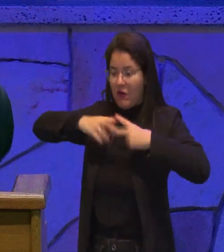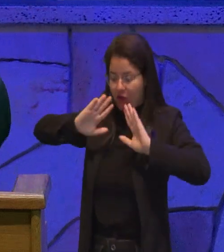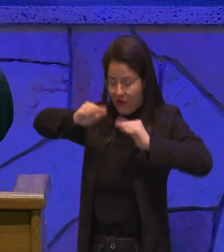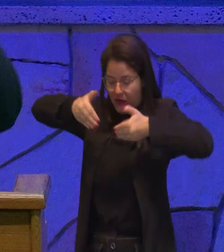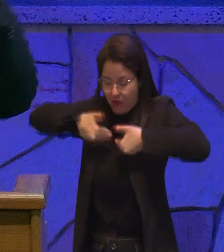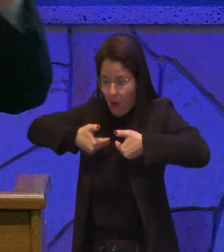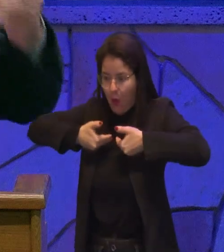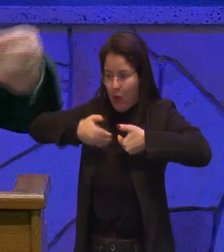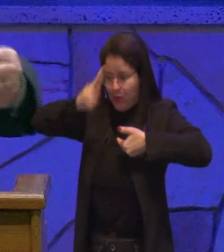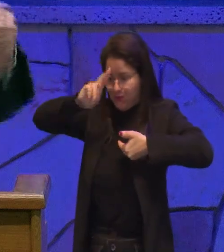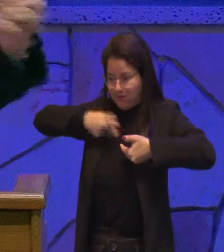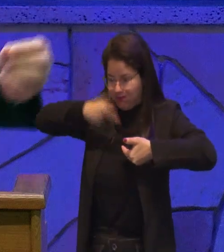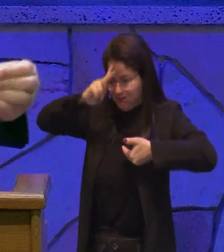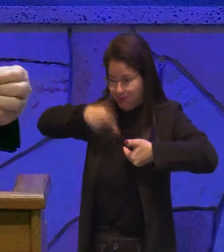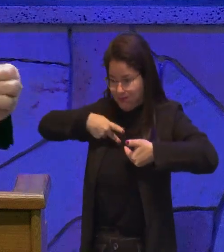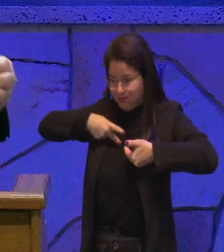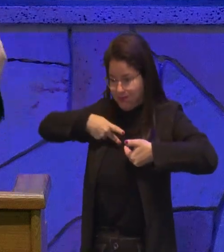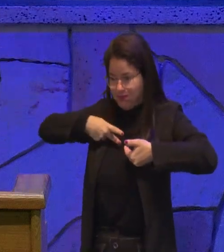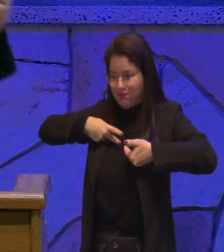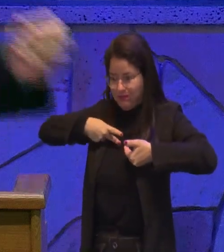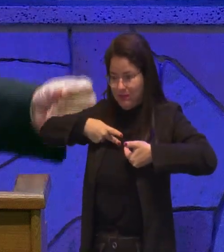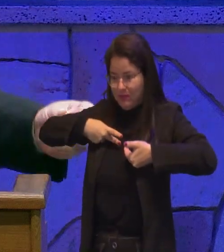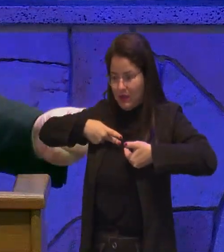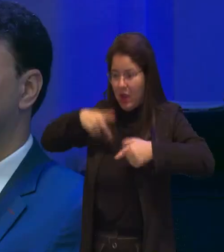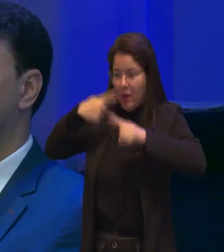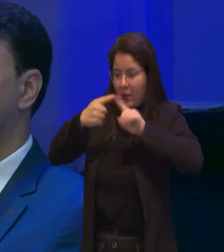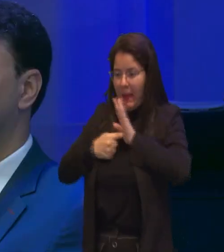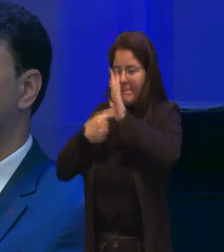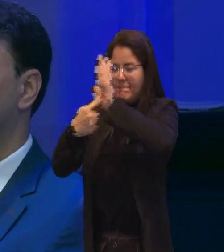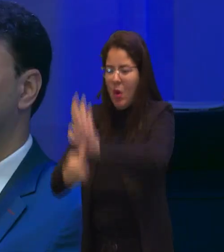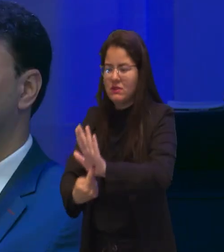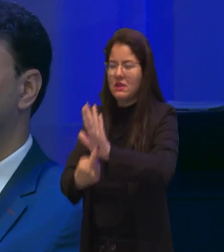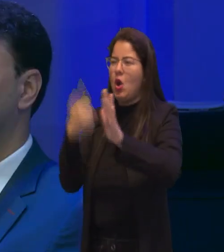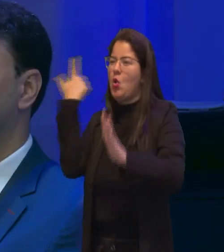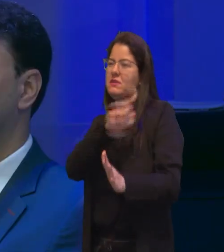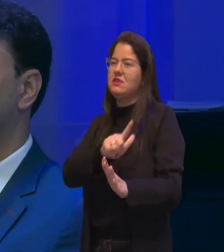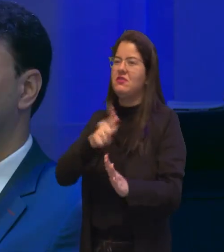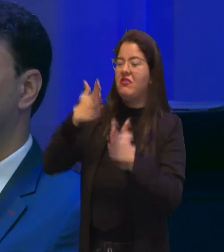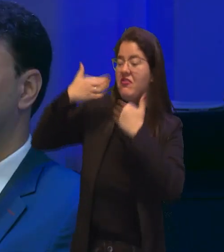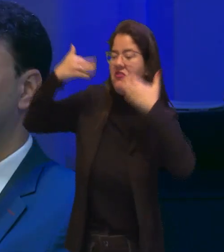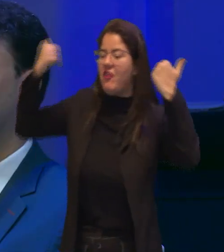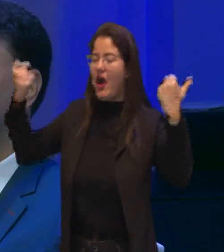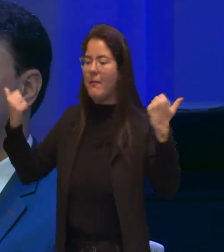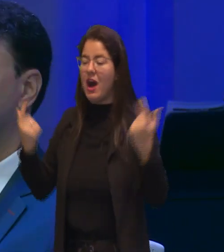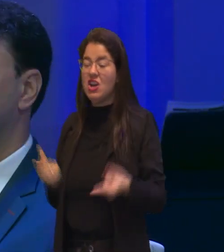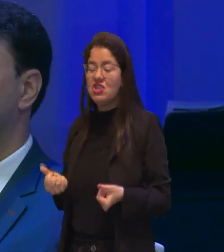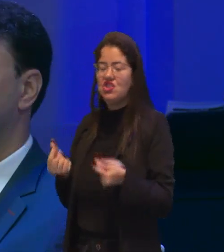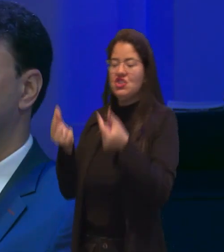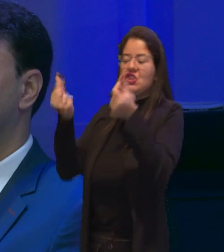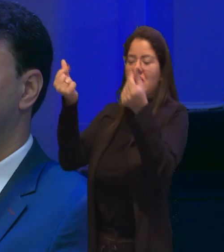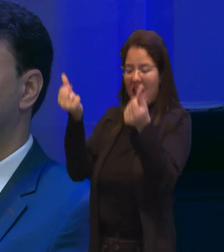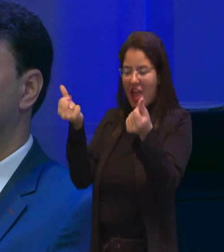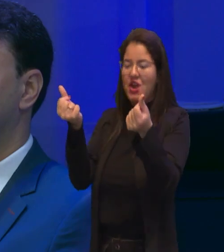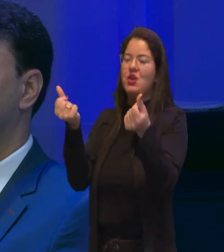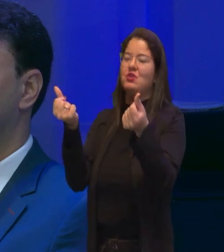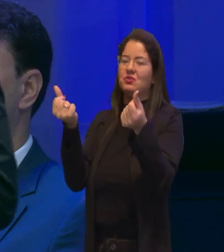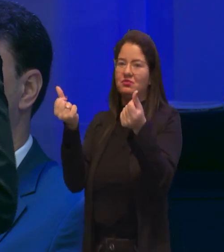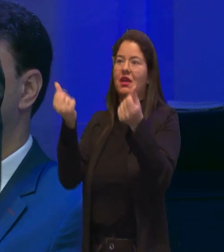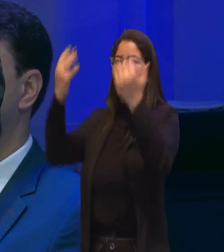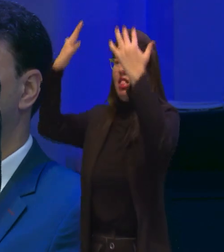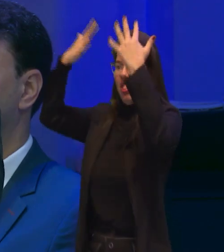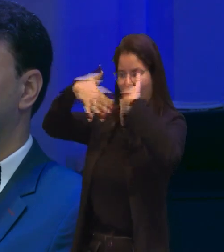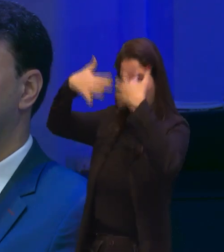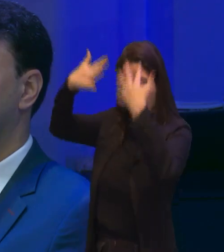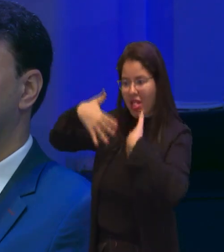A imagem produz dinheiro, fama, a imagem produz uma